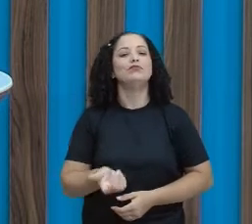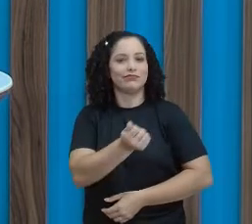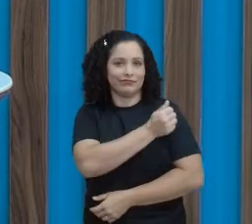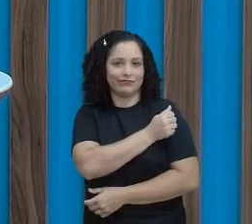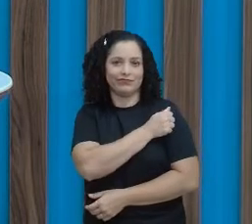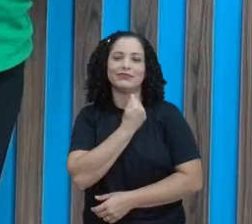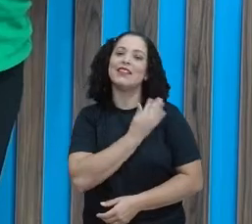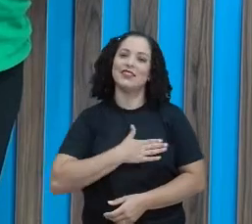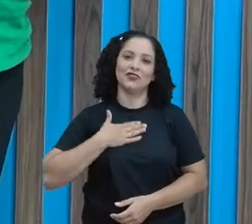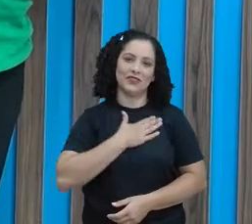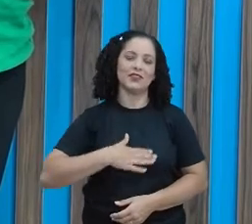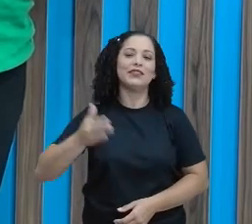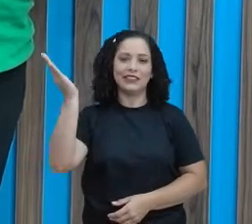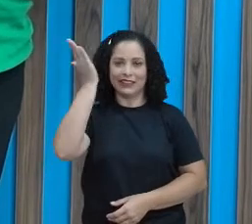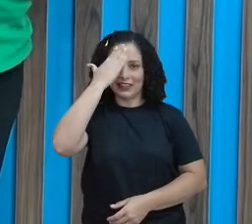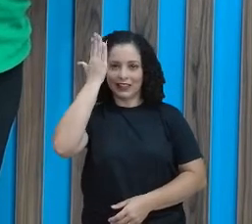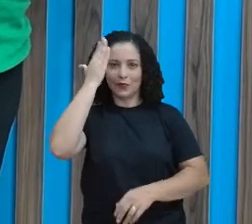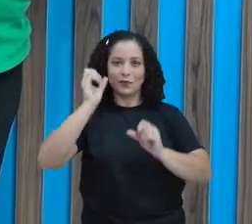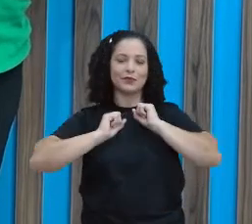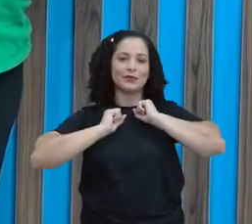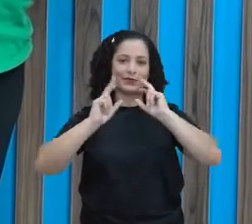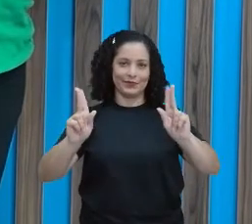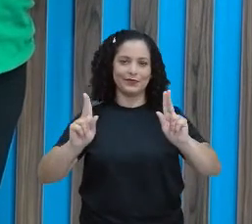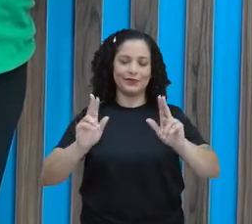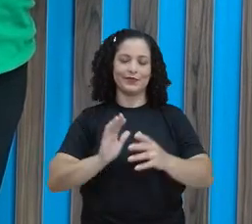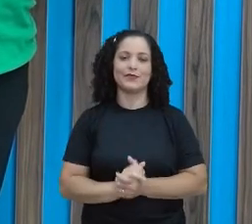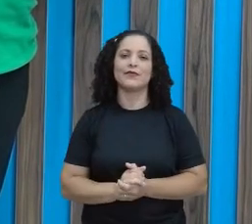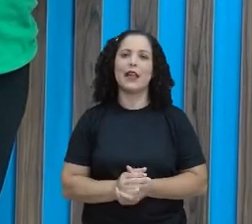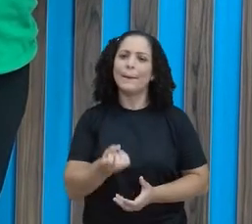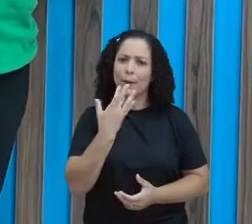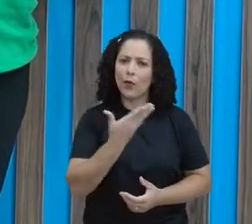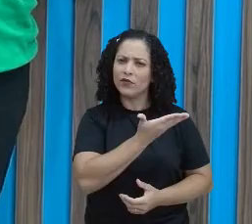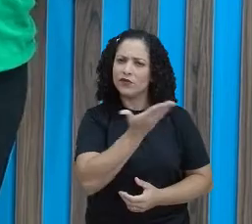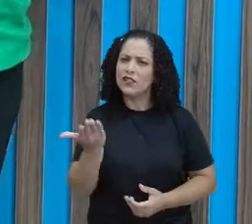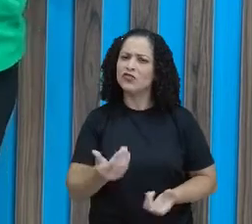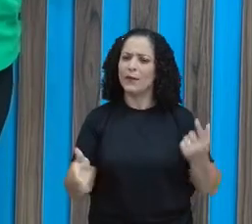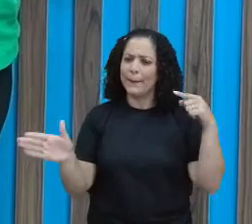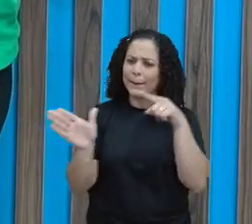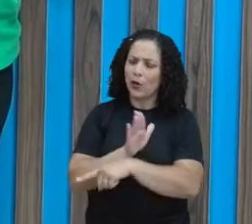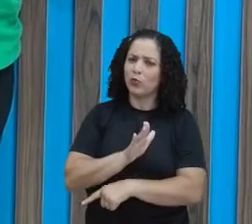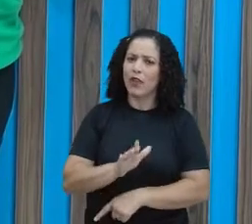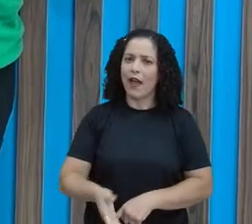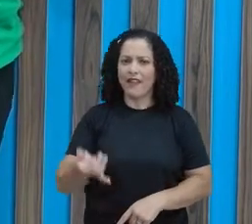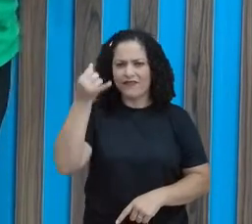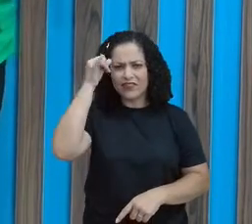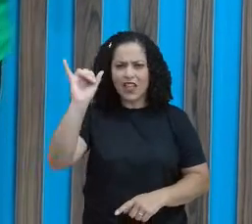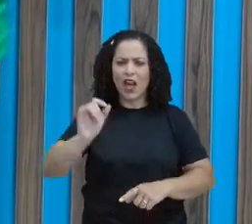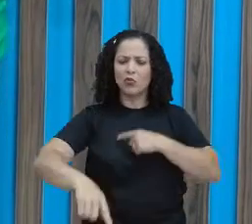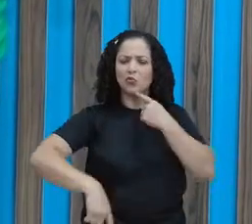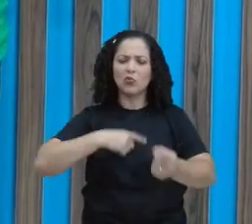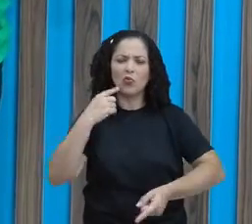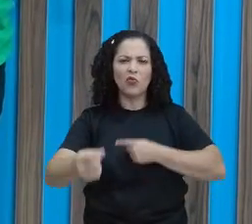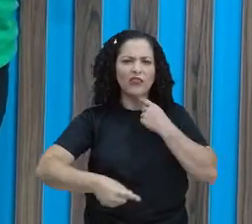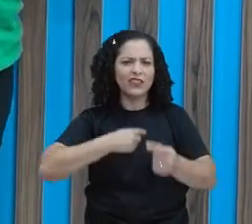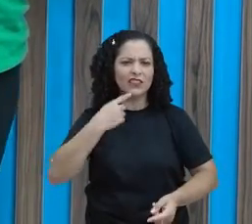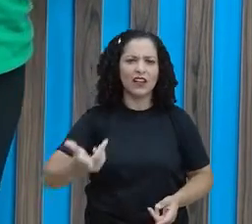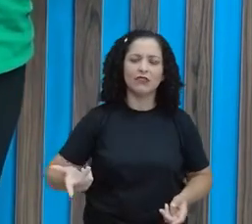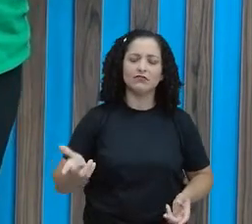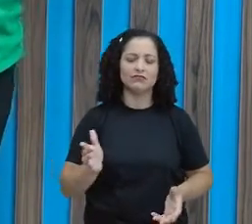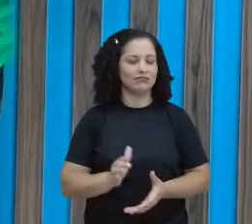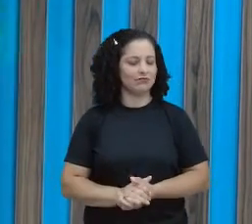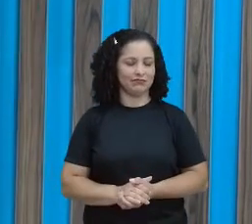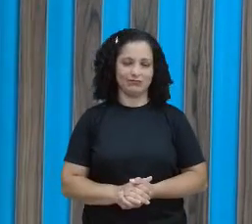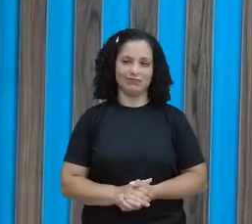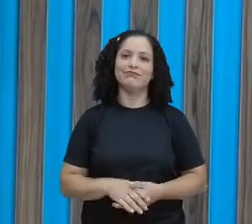Não é? Pois é, mas é interessante que vocês perguntem mesmo, né? Para não ficar com essa dúvida, achando que a energia nuclear é